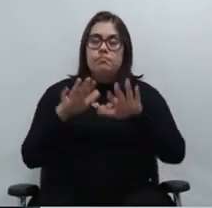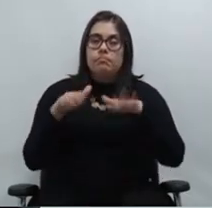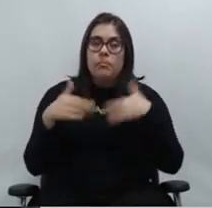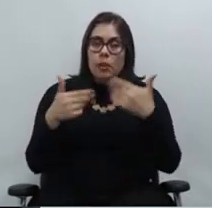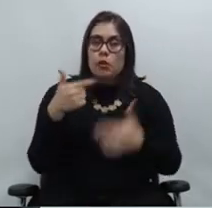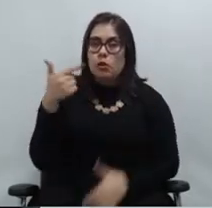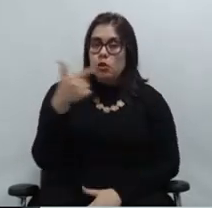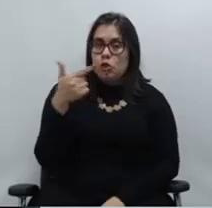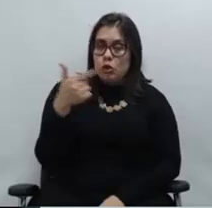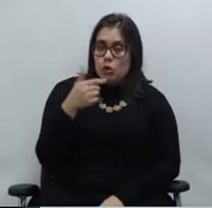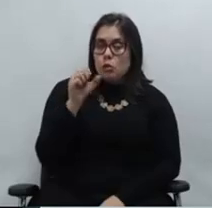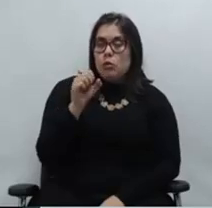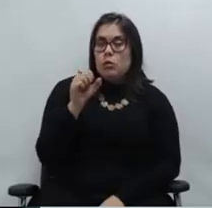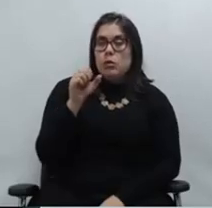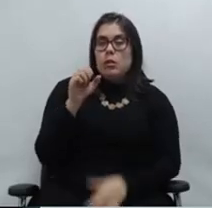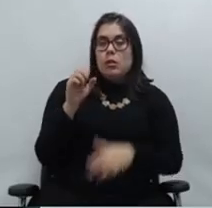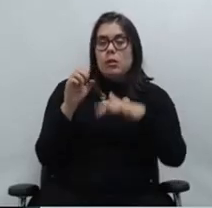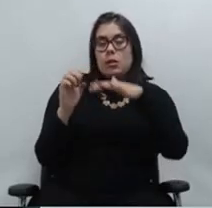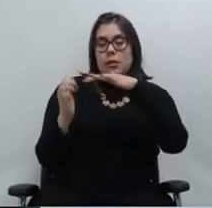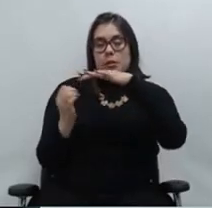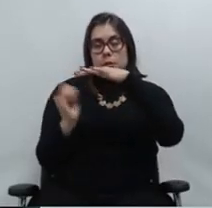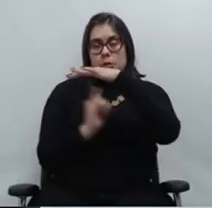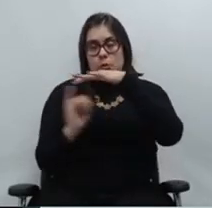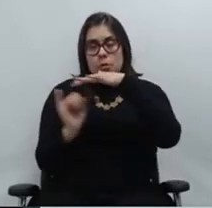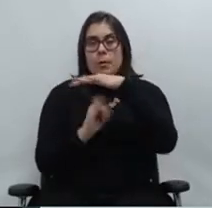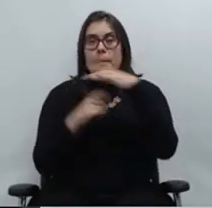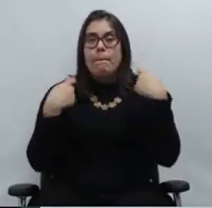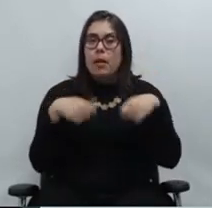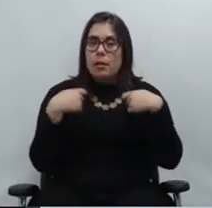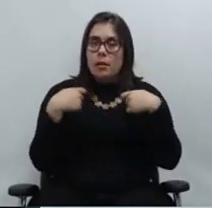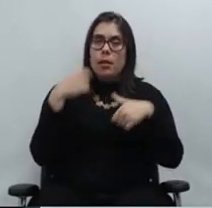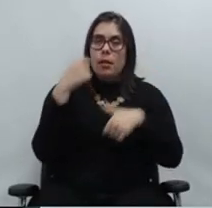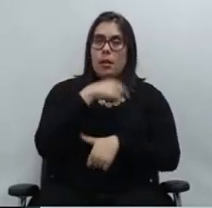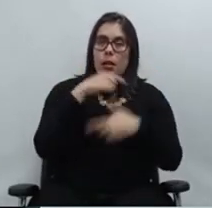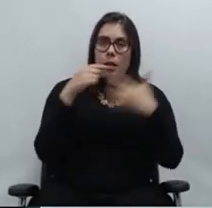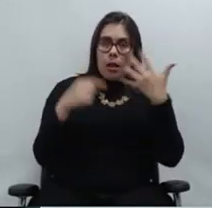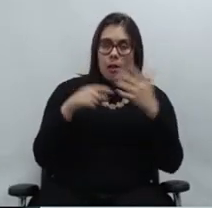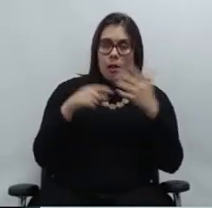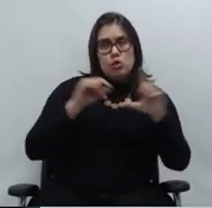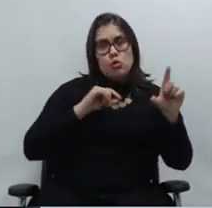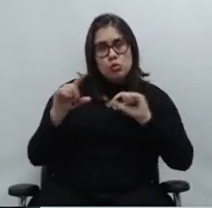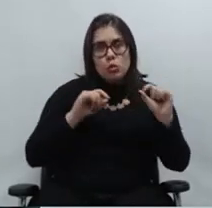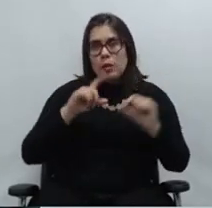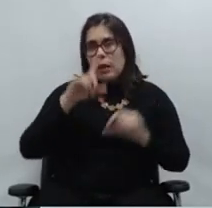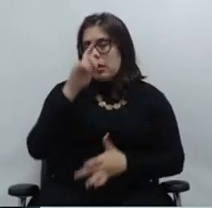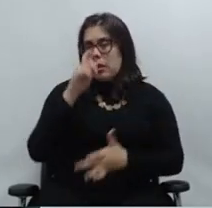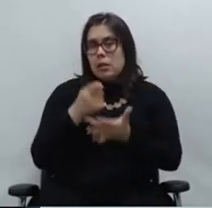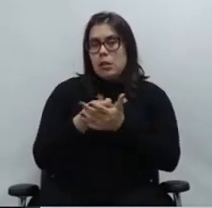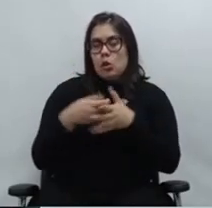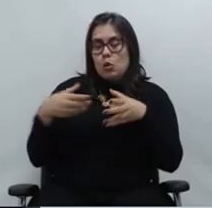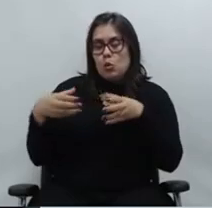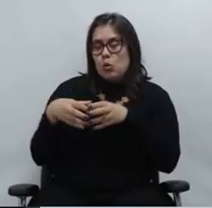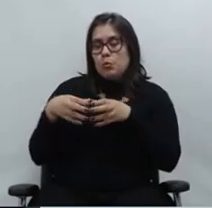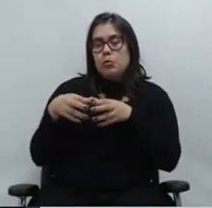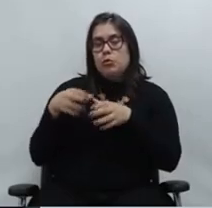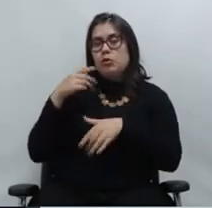unidade de uma mesma regional seja definida mediante a fixação de critérios de escolha a serem definidos pelo grupo de